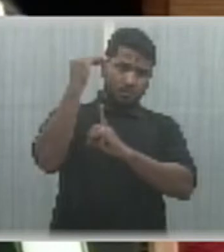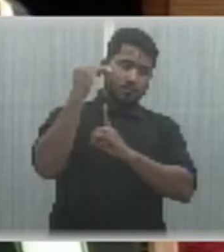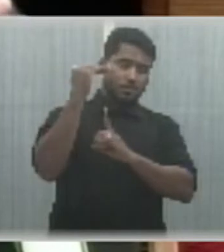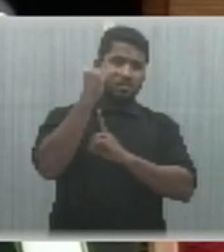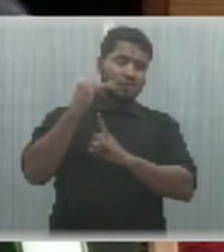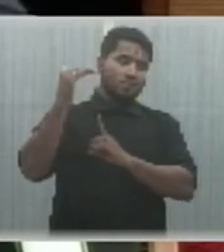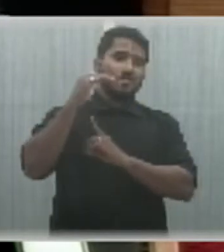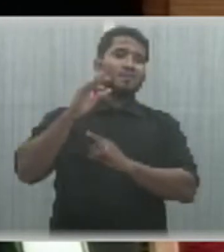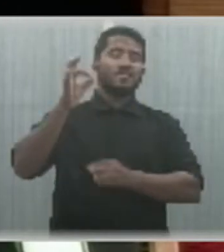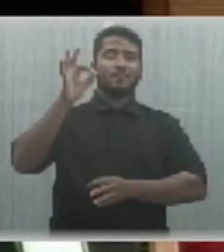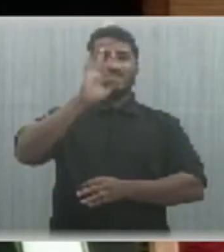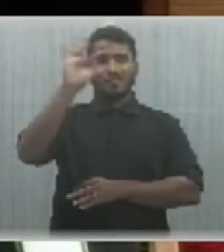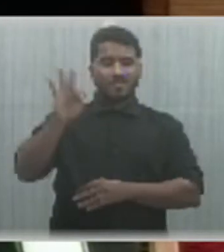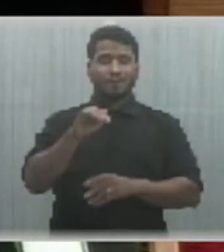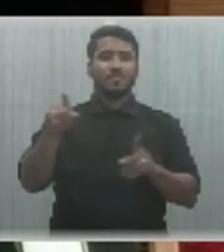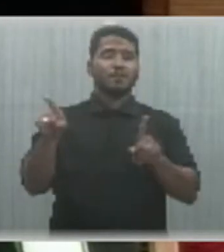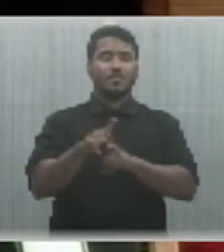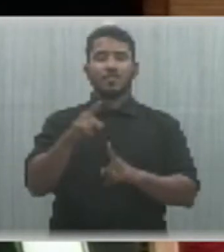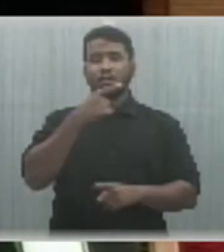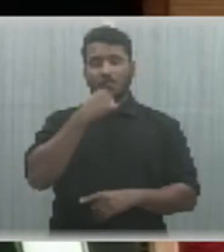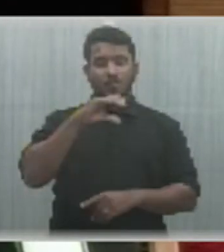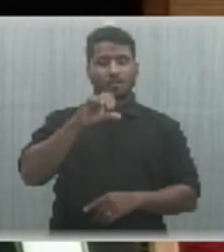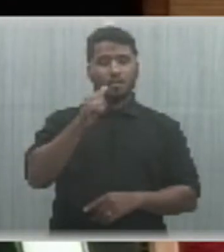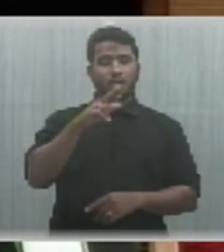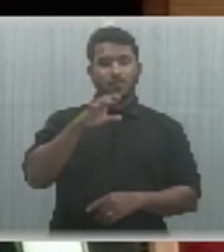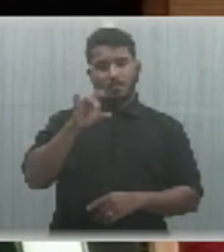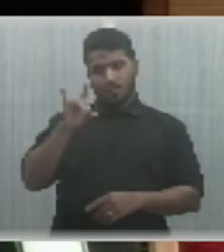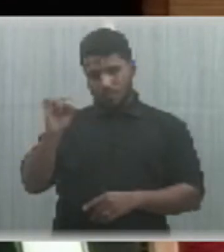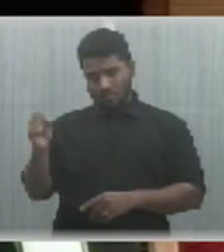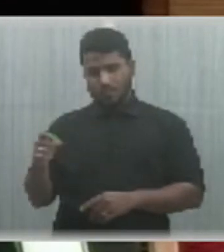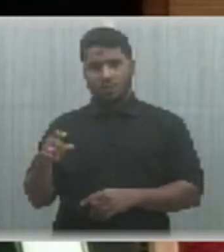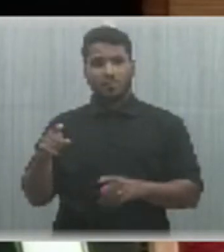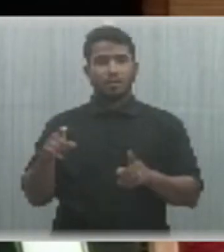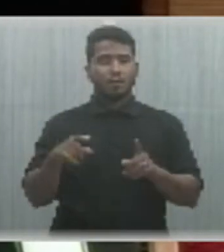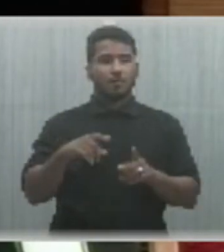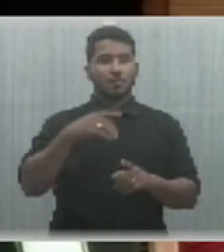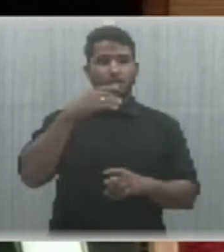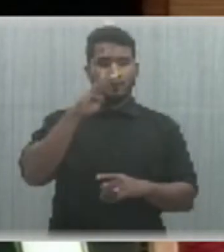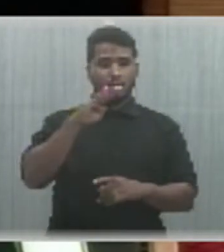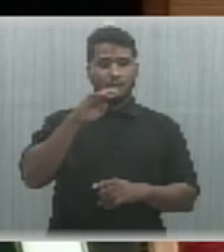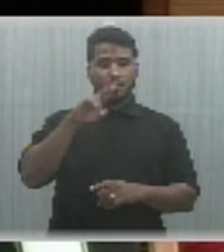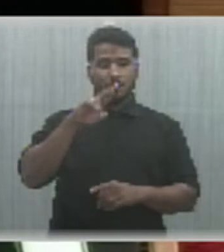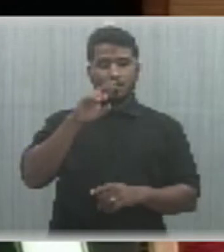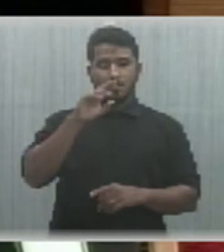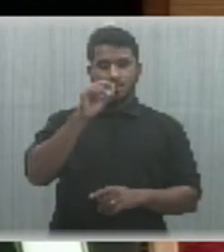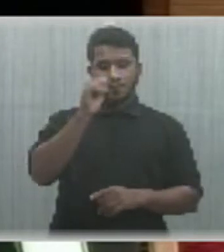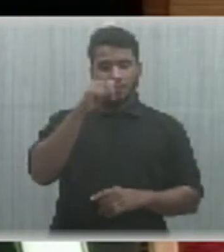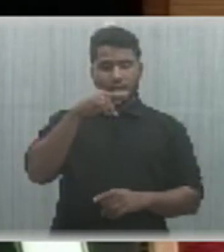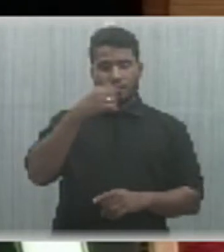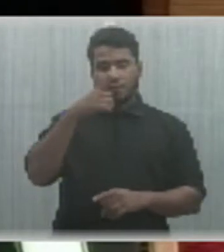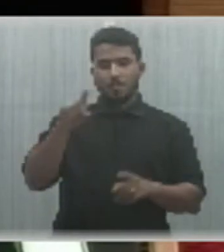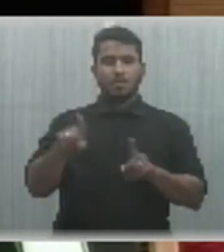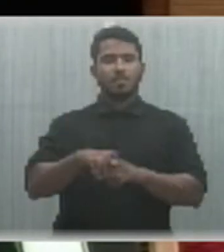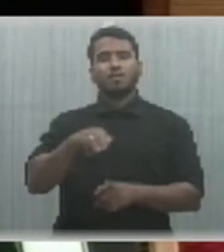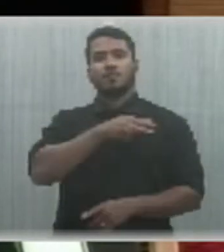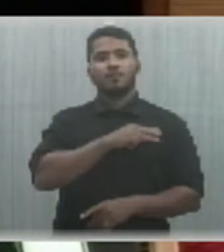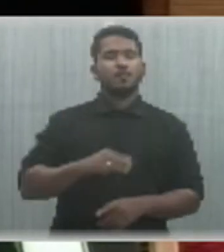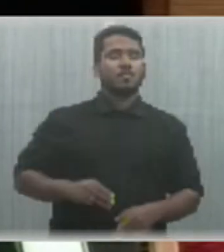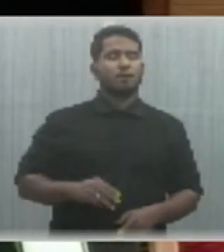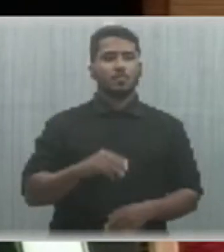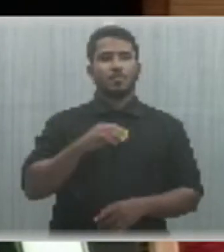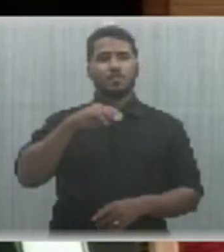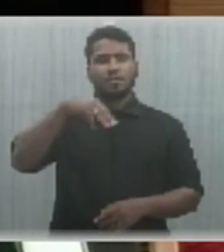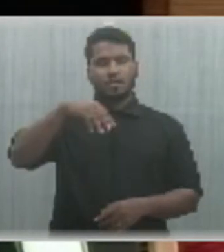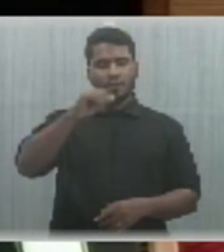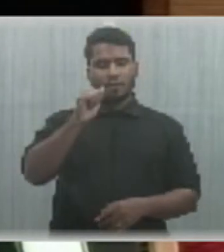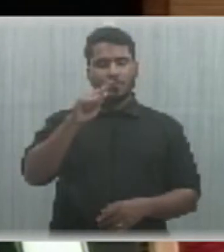pelo desembargador piauiense Carlos Augusto Pires Brandão. Presença também da ministra Suzete Magalhães,